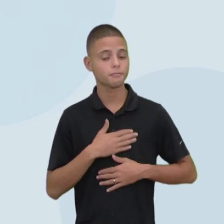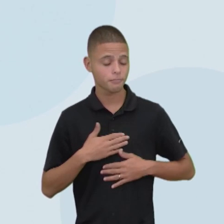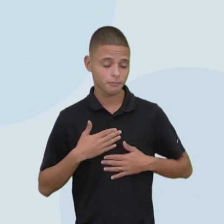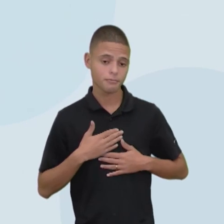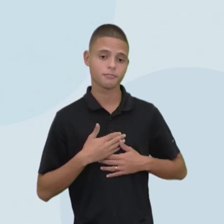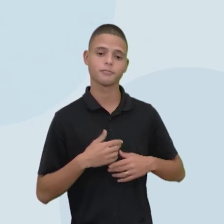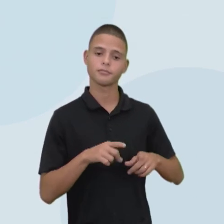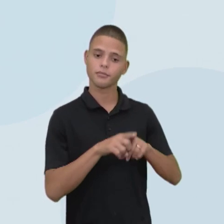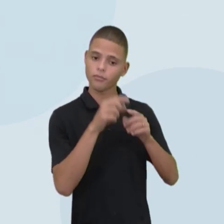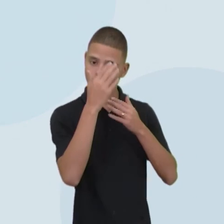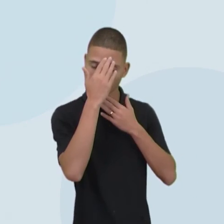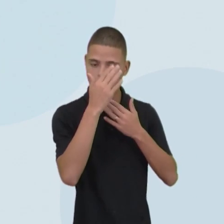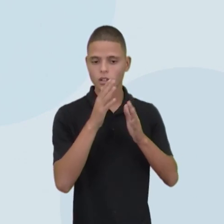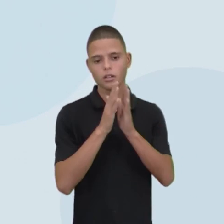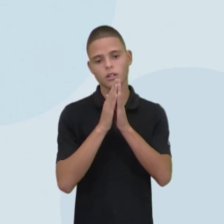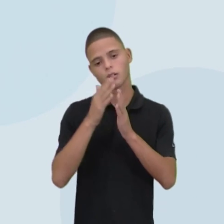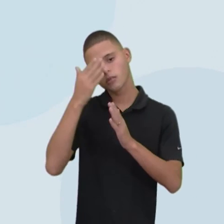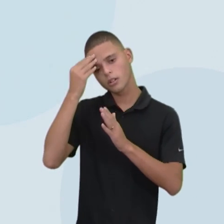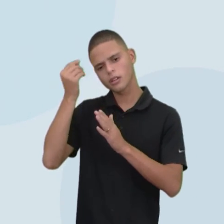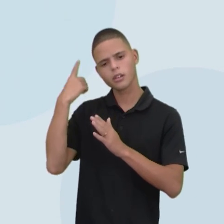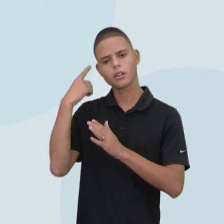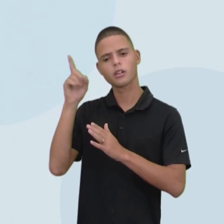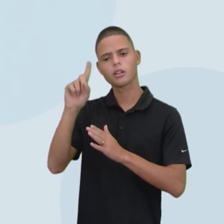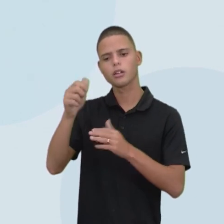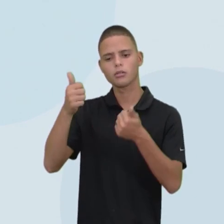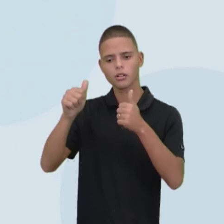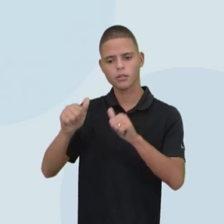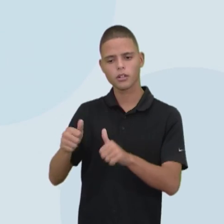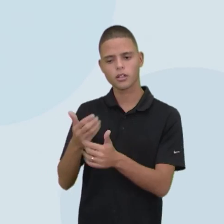adorei. Não se esqueçam de avaliar a nossa aula, para que a gente